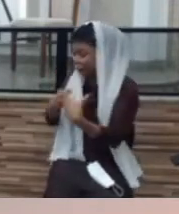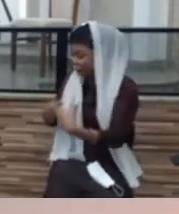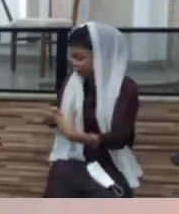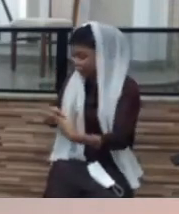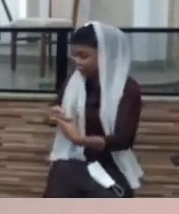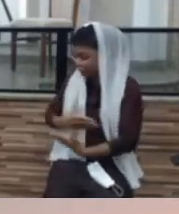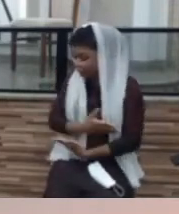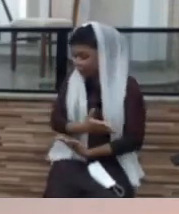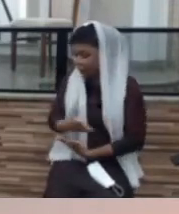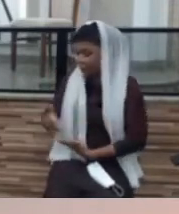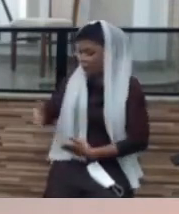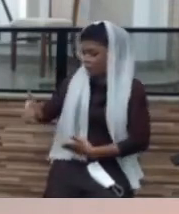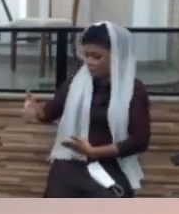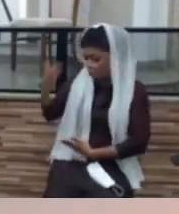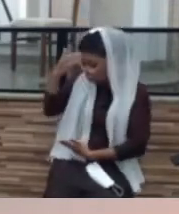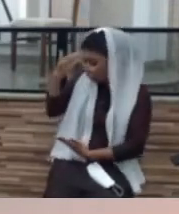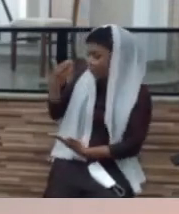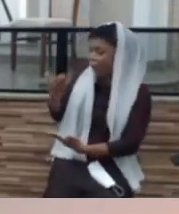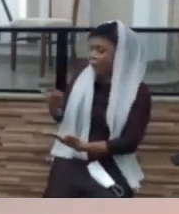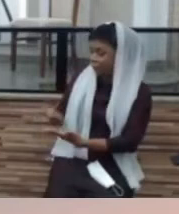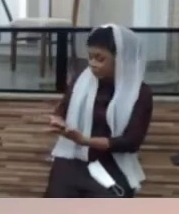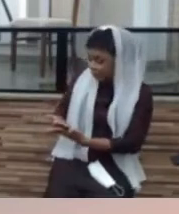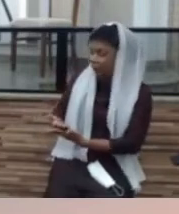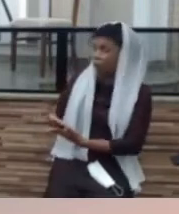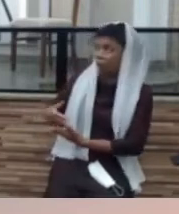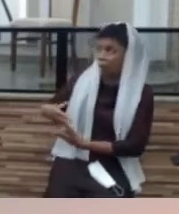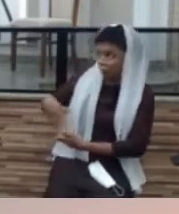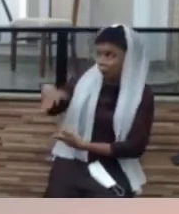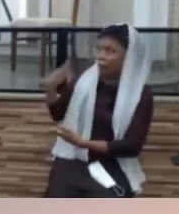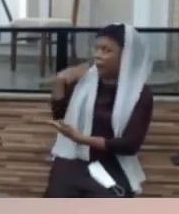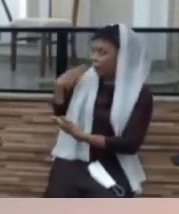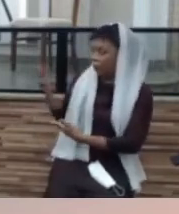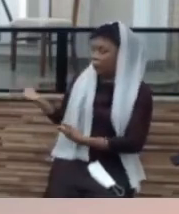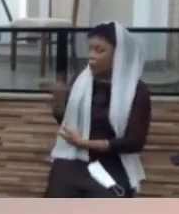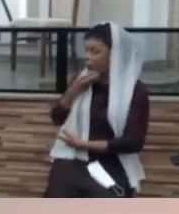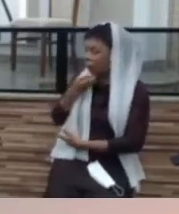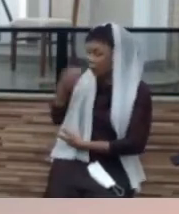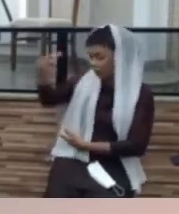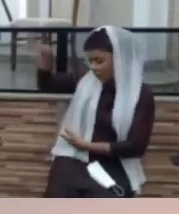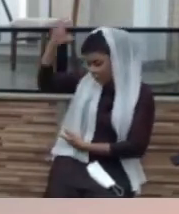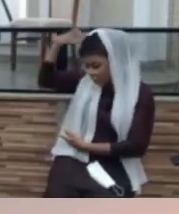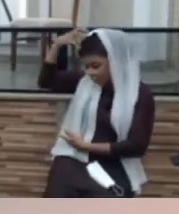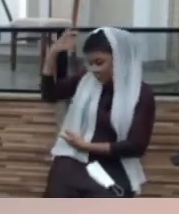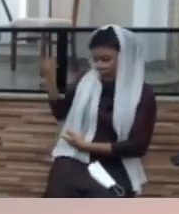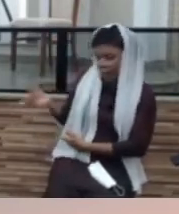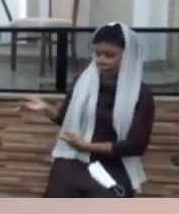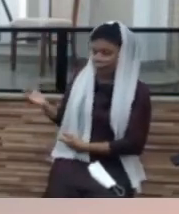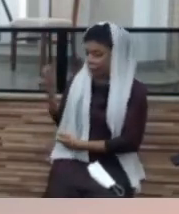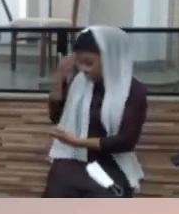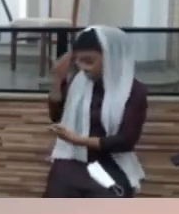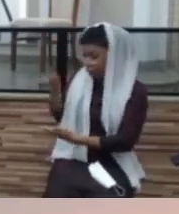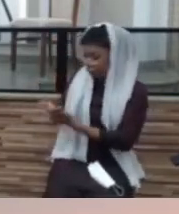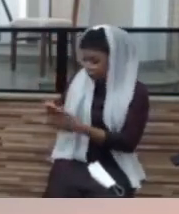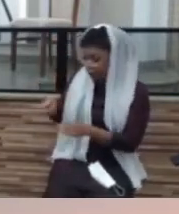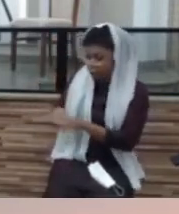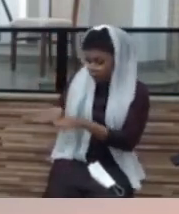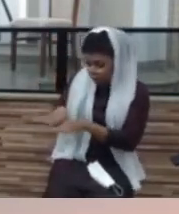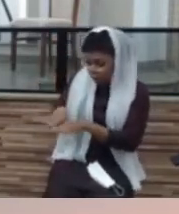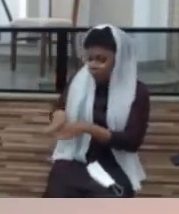o que ele pedisse, o rei autorizava. Então, irmãos, ele foi a Jerusalém com o objetivo